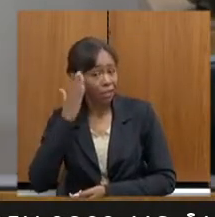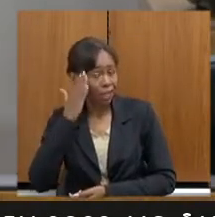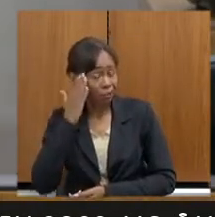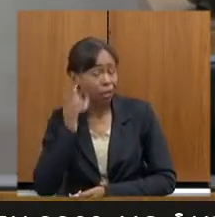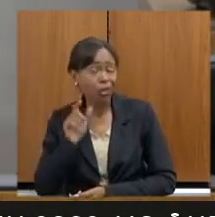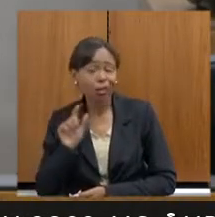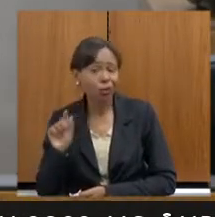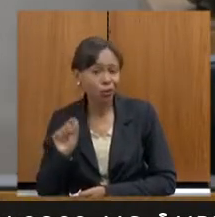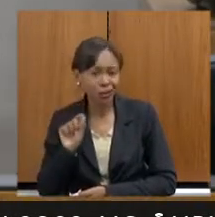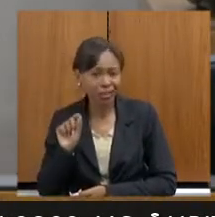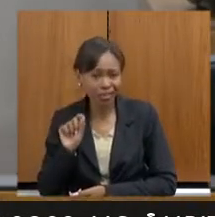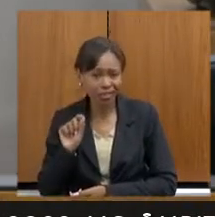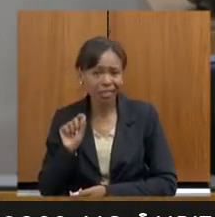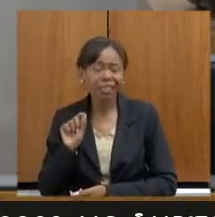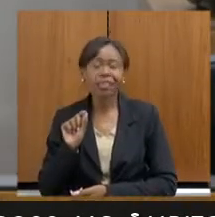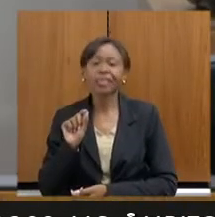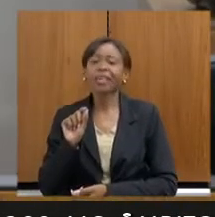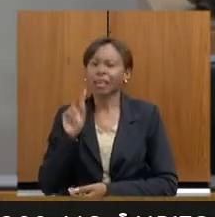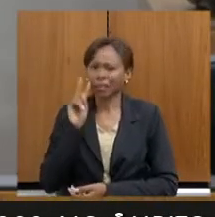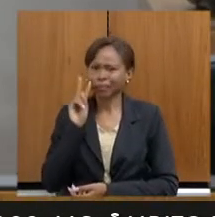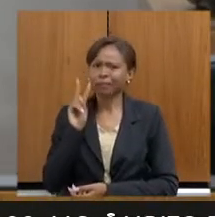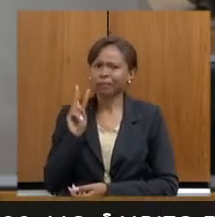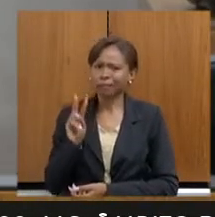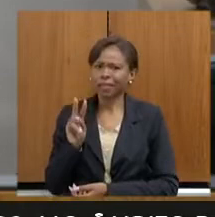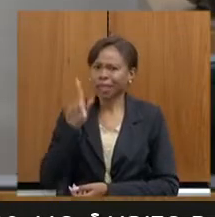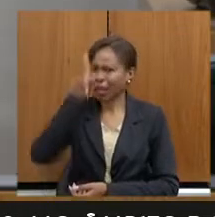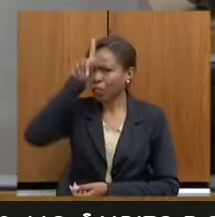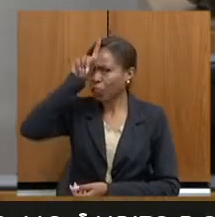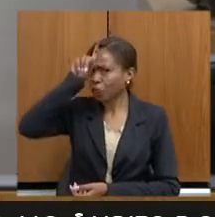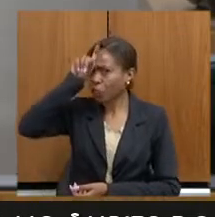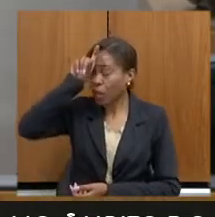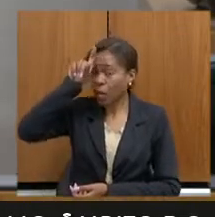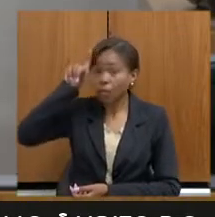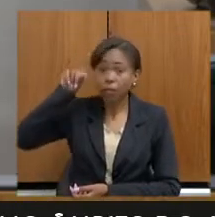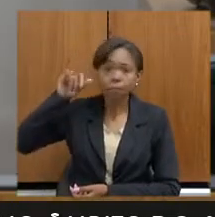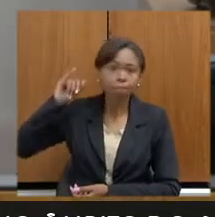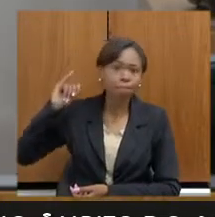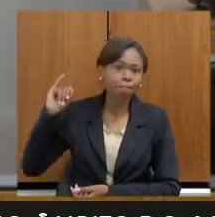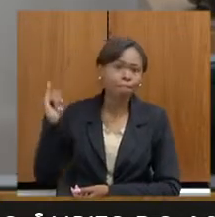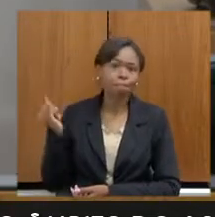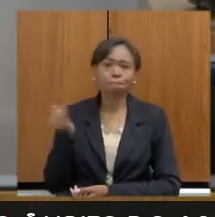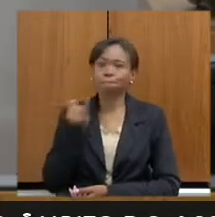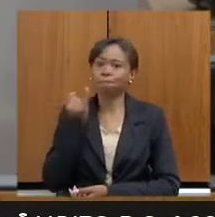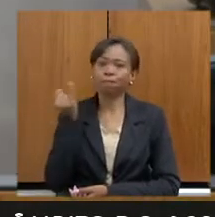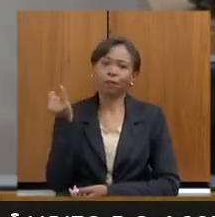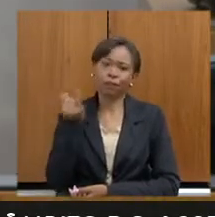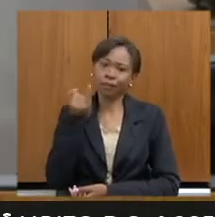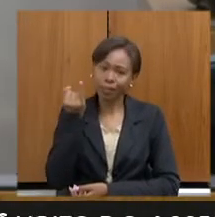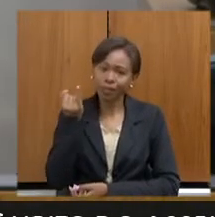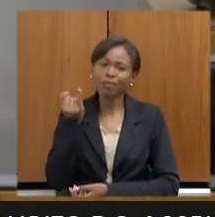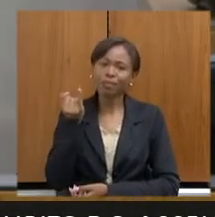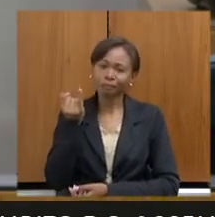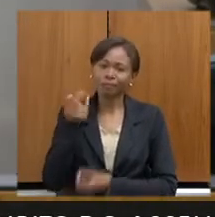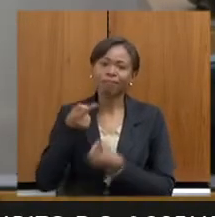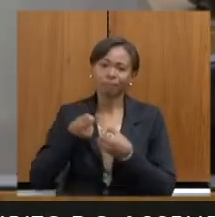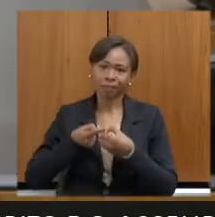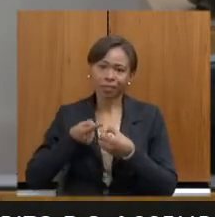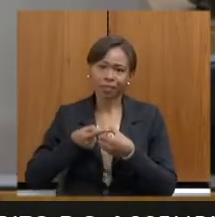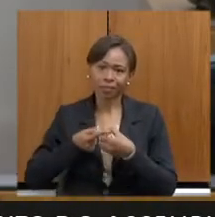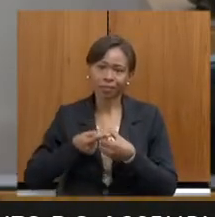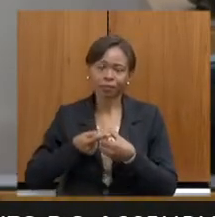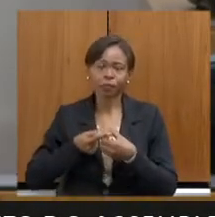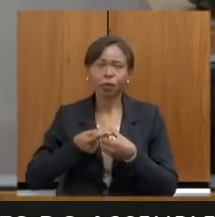ligado aí a saúde para poder ver o que que eles poderão representar para nossa cidade